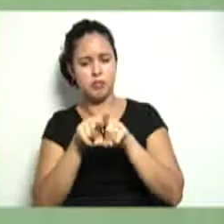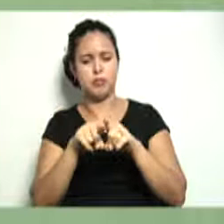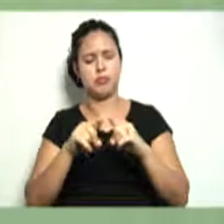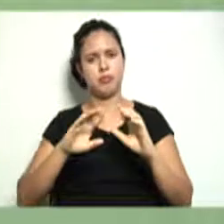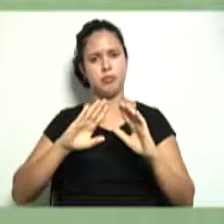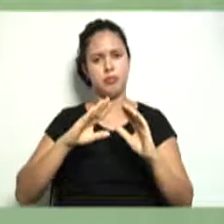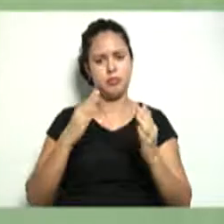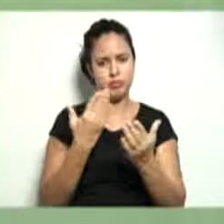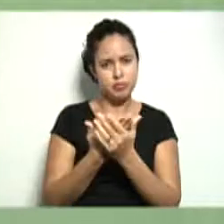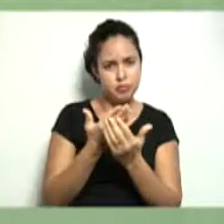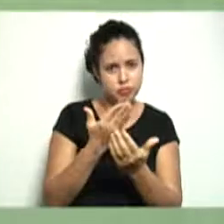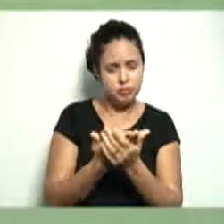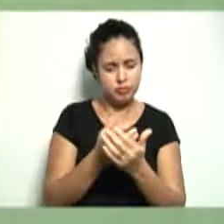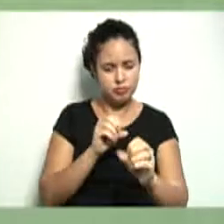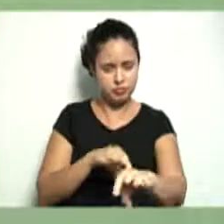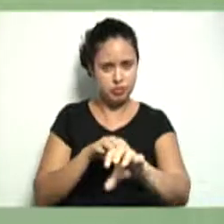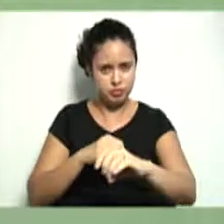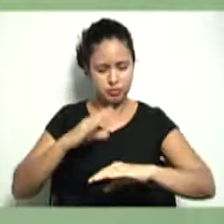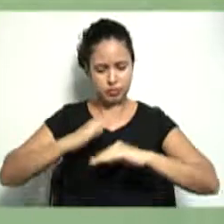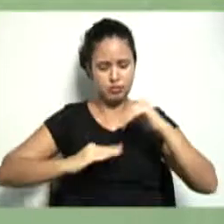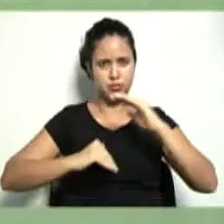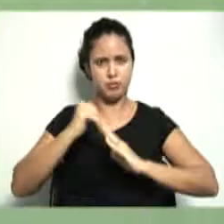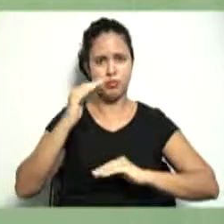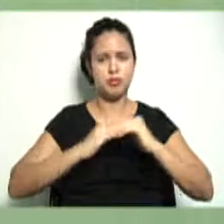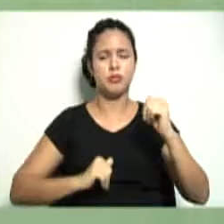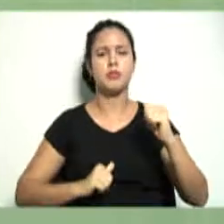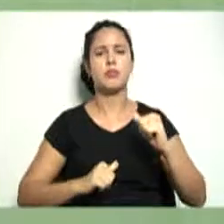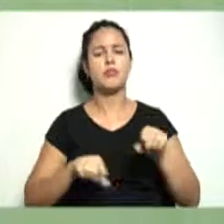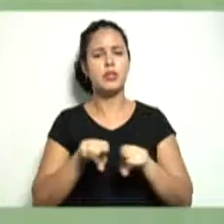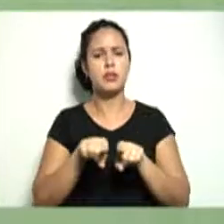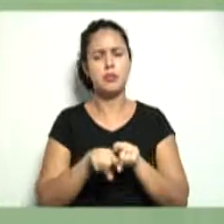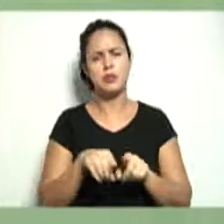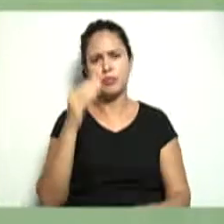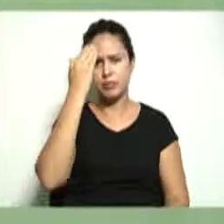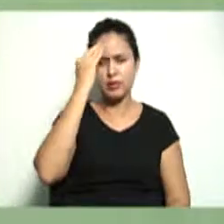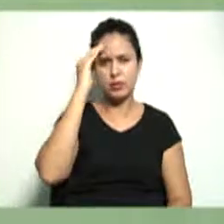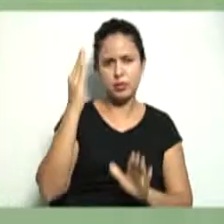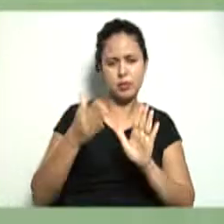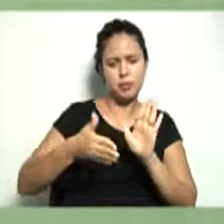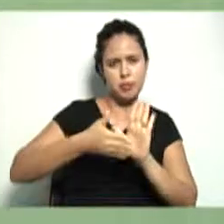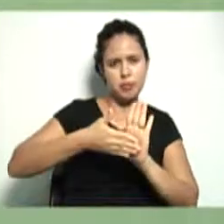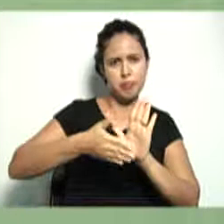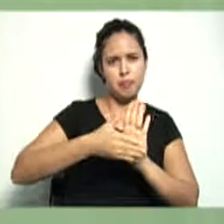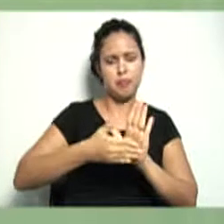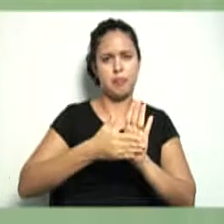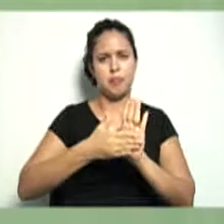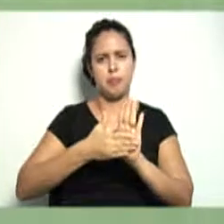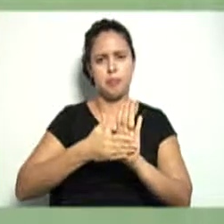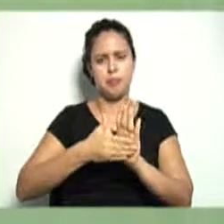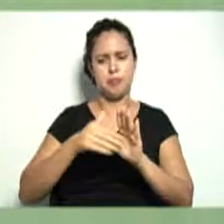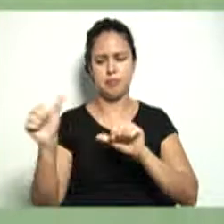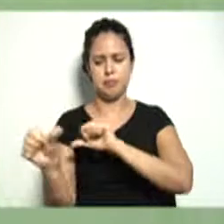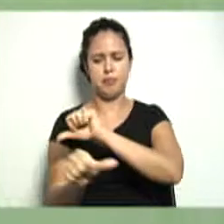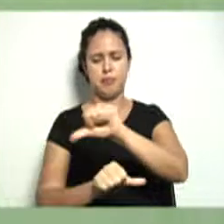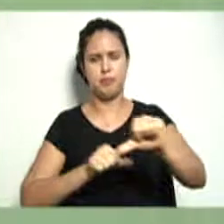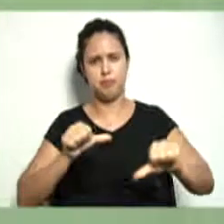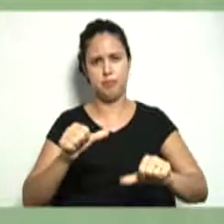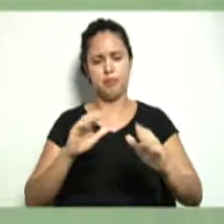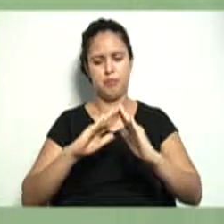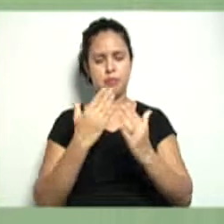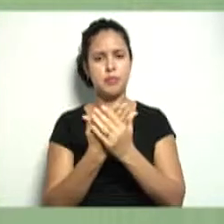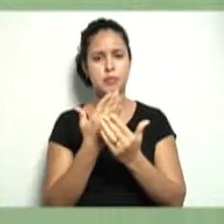profissional. Compreender o papel transformador da escola para a transformação da sociedade.